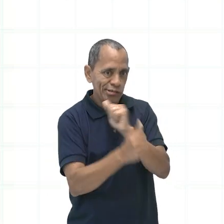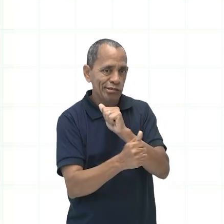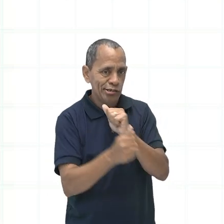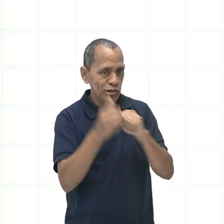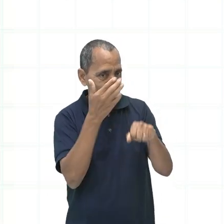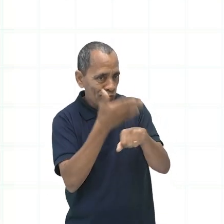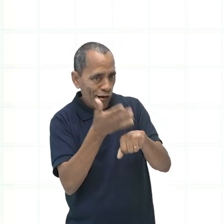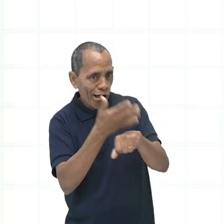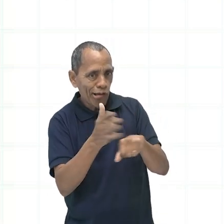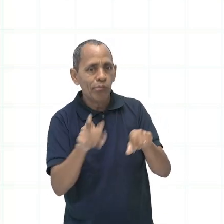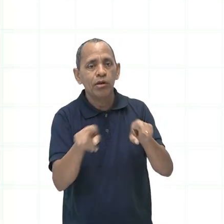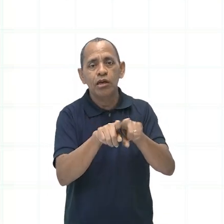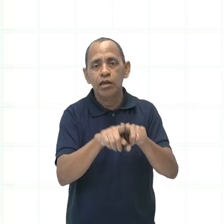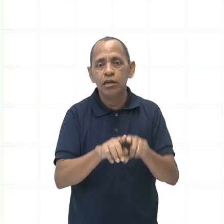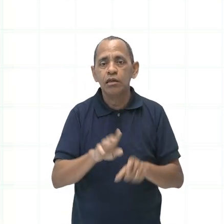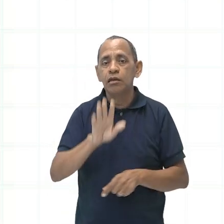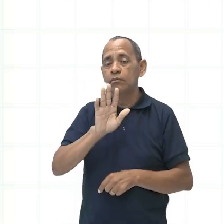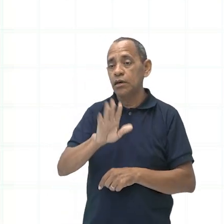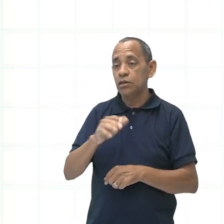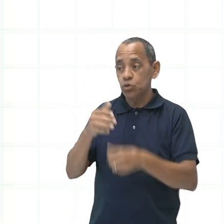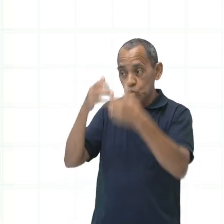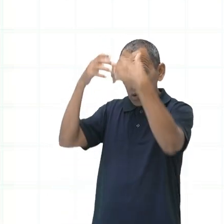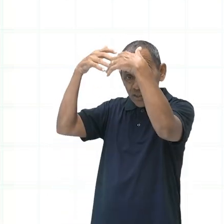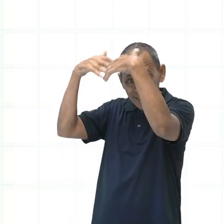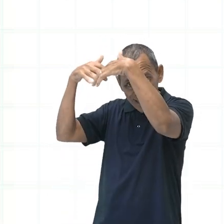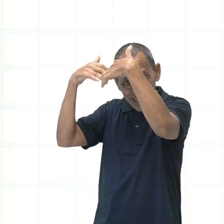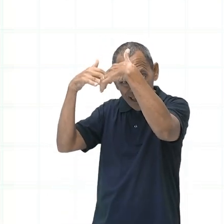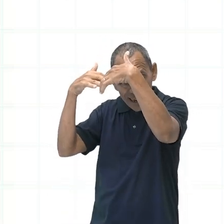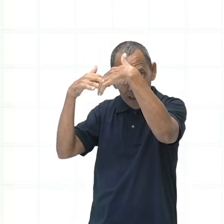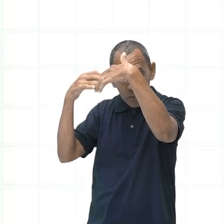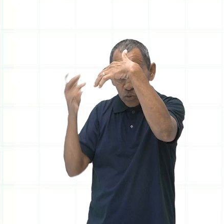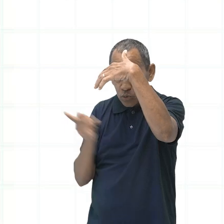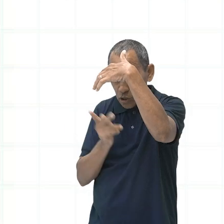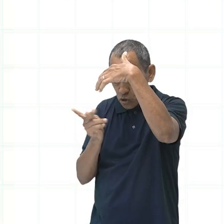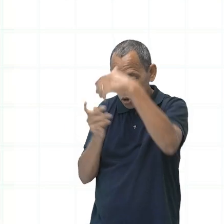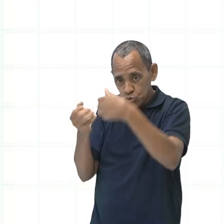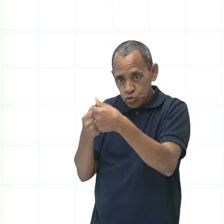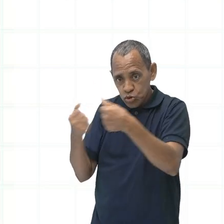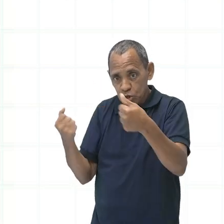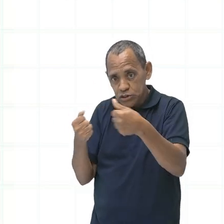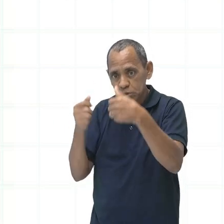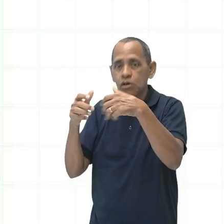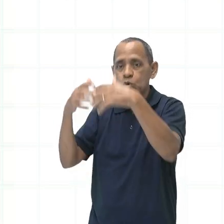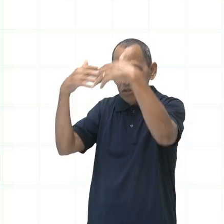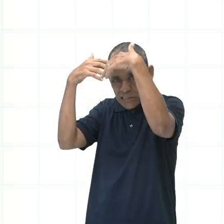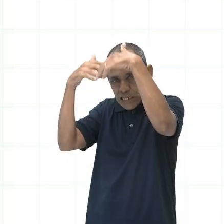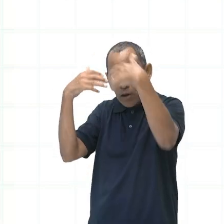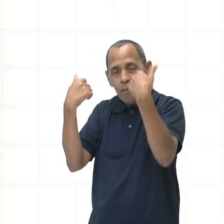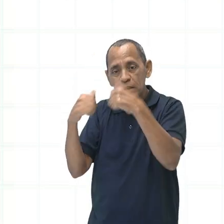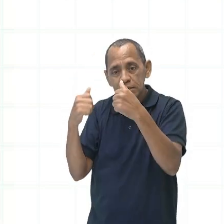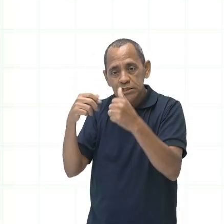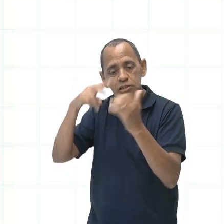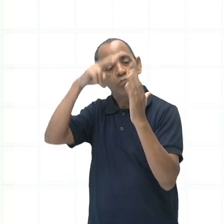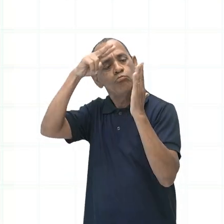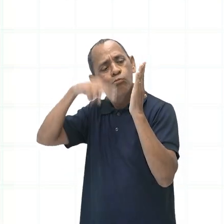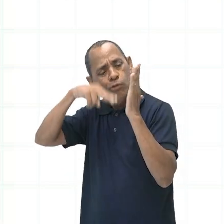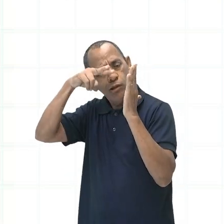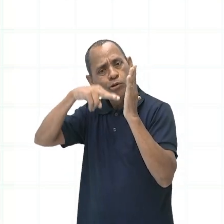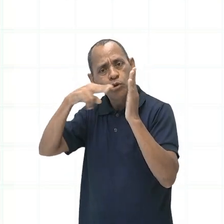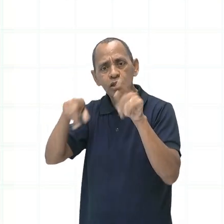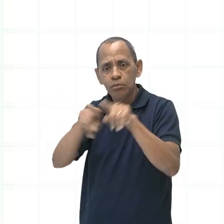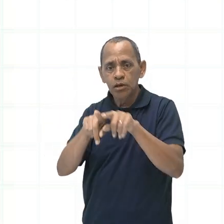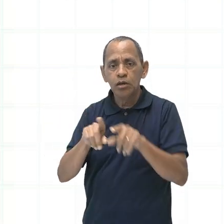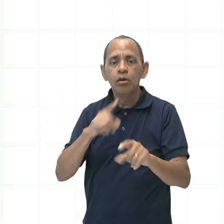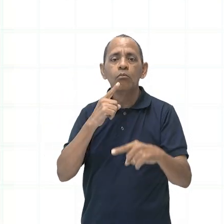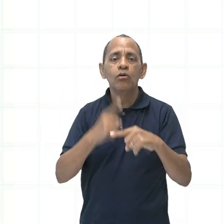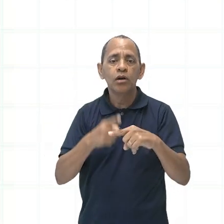minha oração principal será: o cérebro precisa de leitura. Por quê, professora? Porque ela não inicia